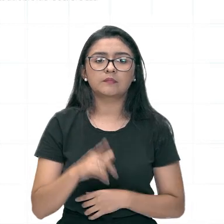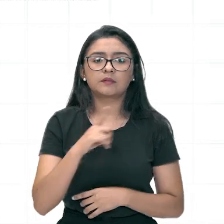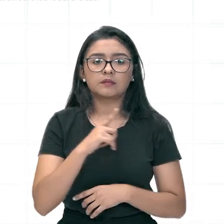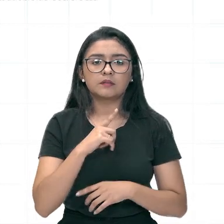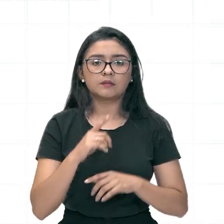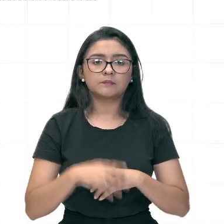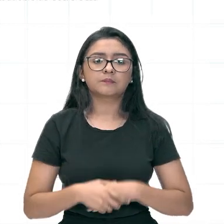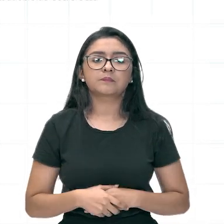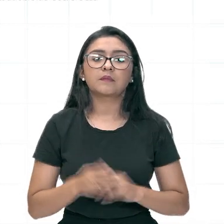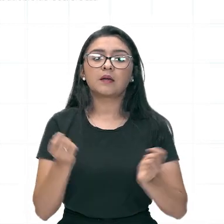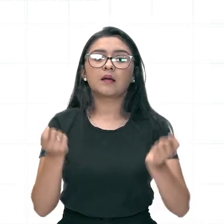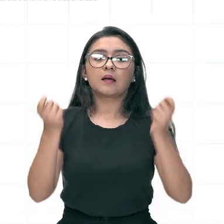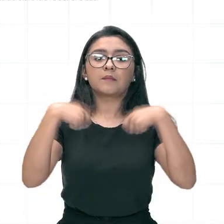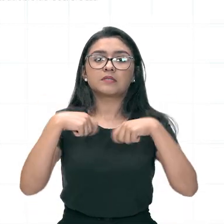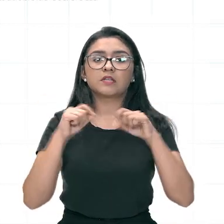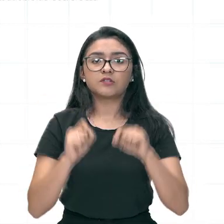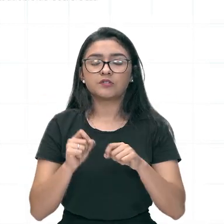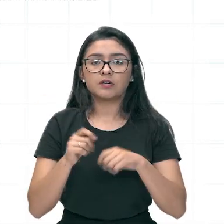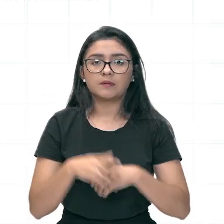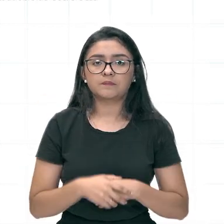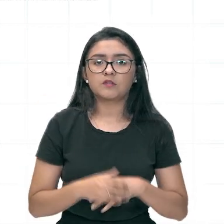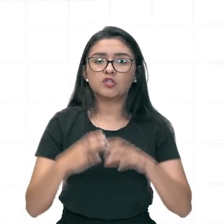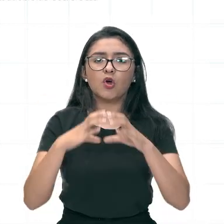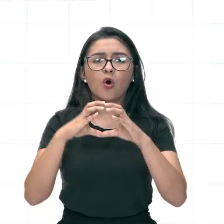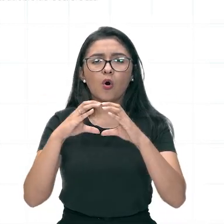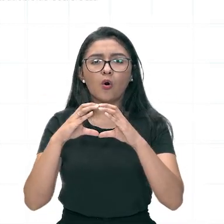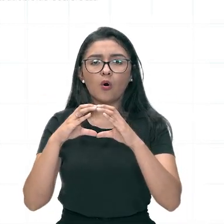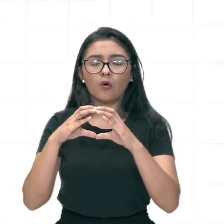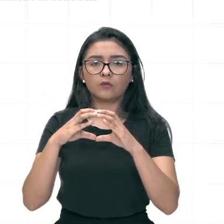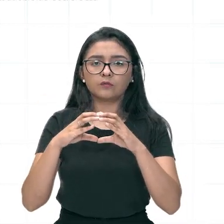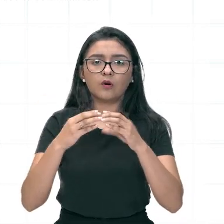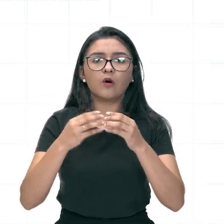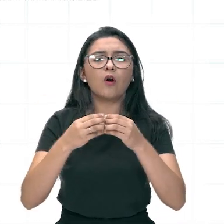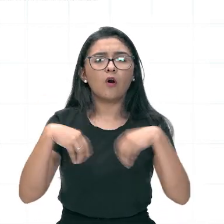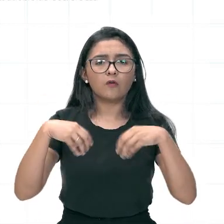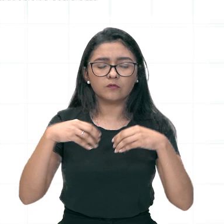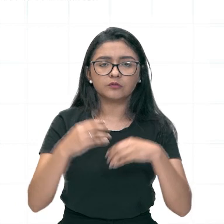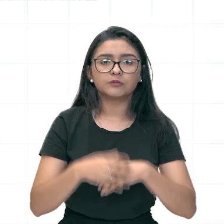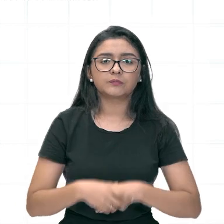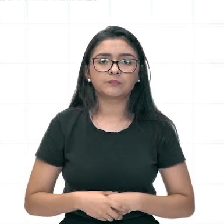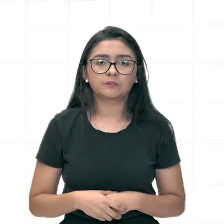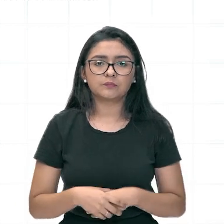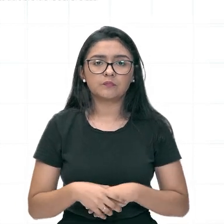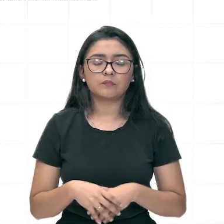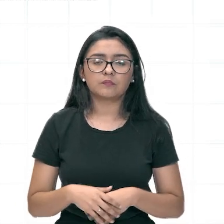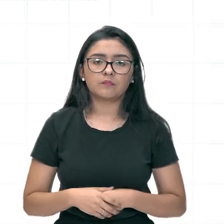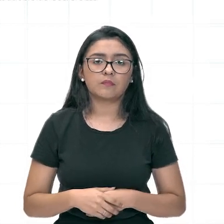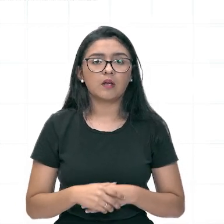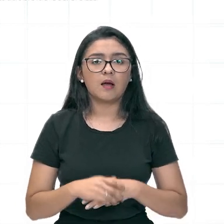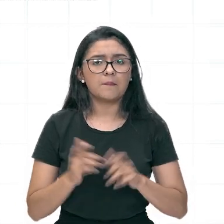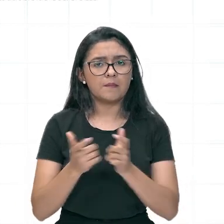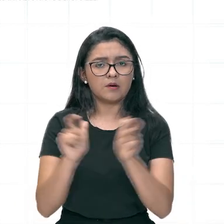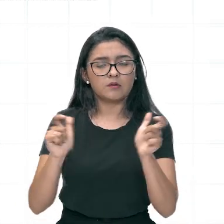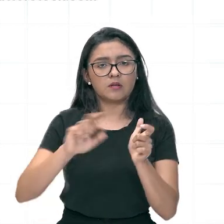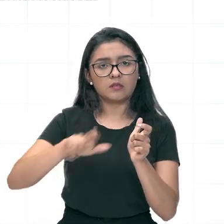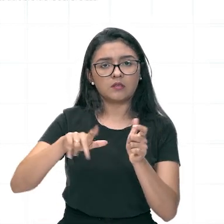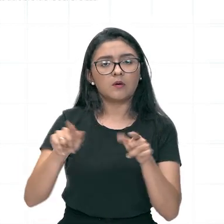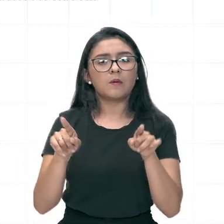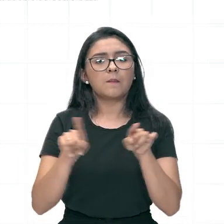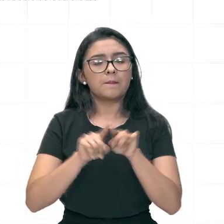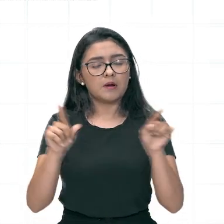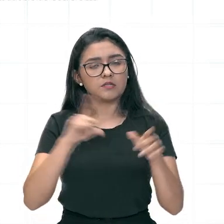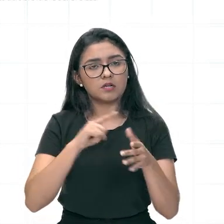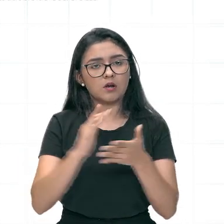gente tem ali, ó, capacidade de botar ovos. Nossa, mas mamíferos também colocam ovos? Não todos, mas a gente vai ter ali